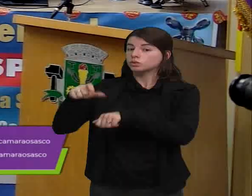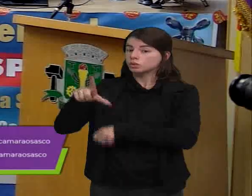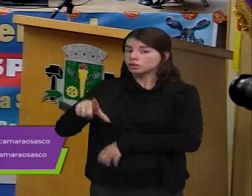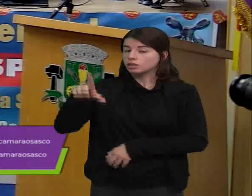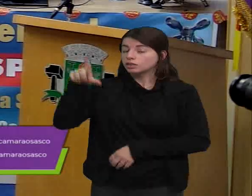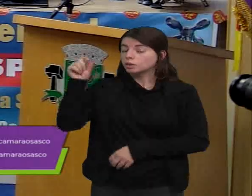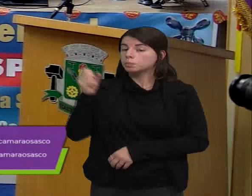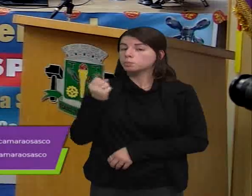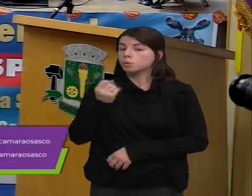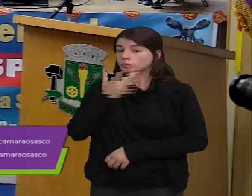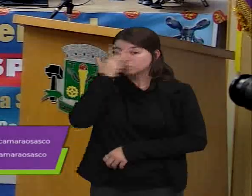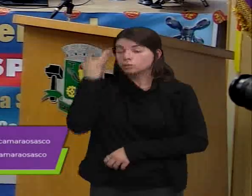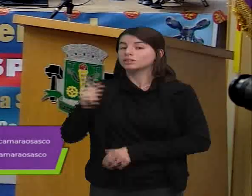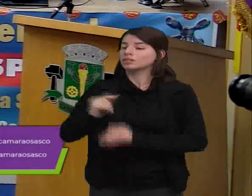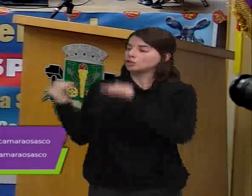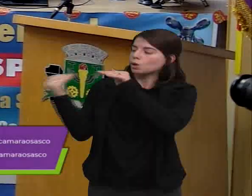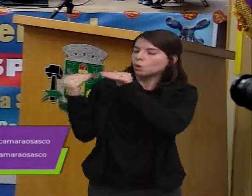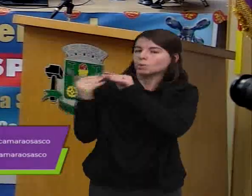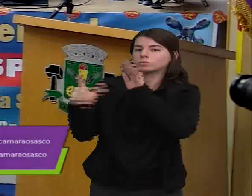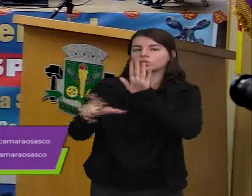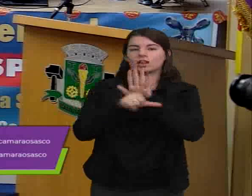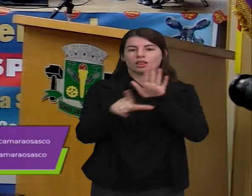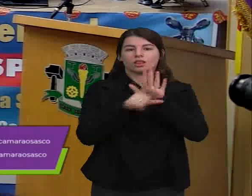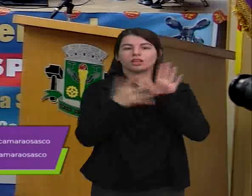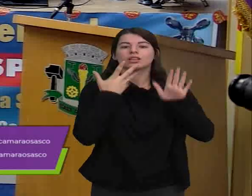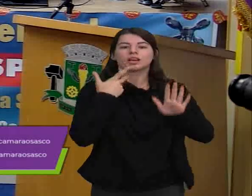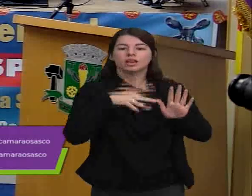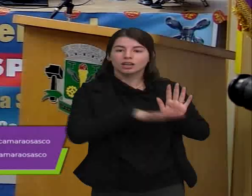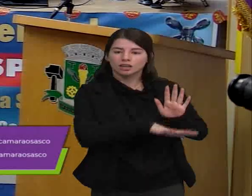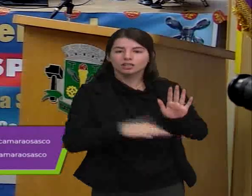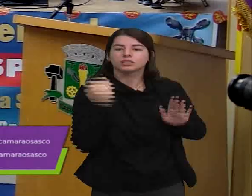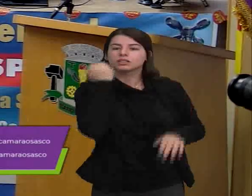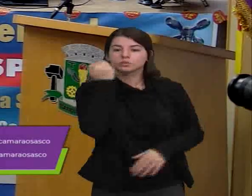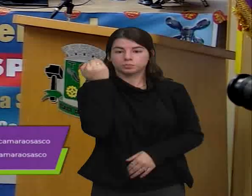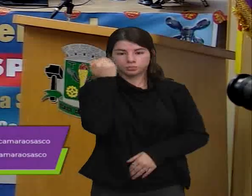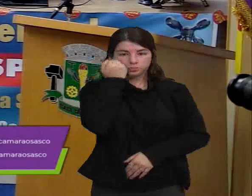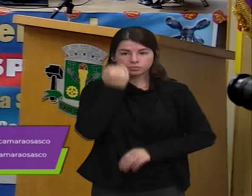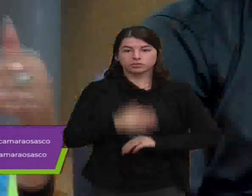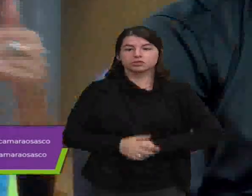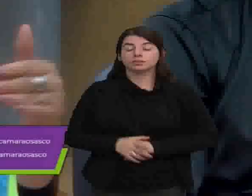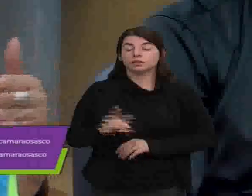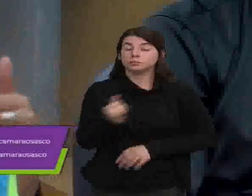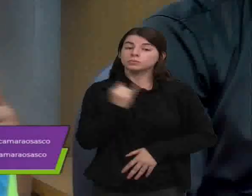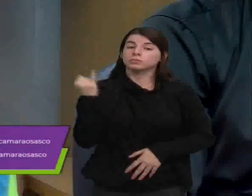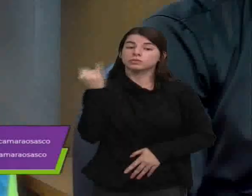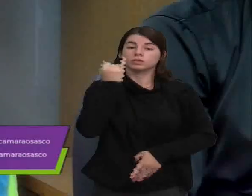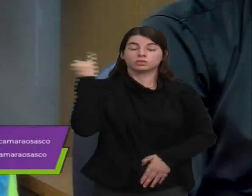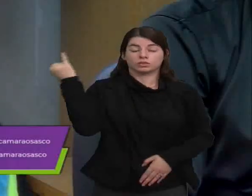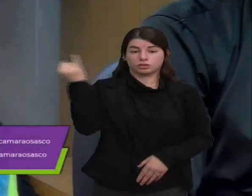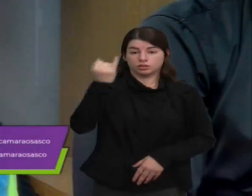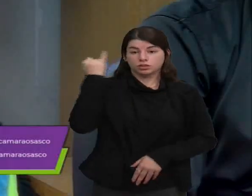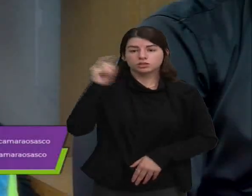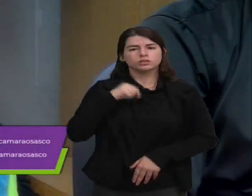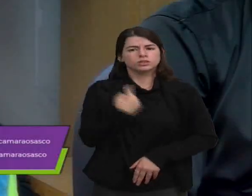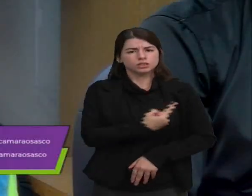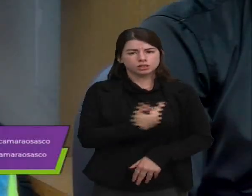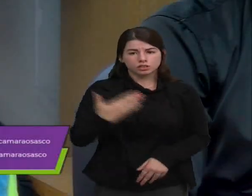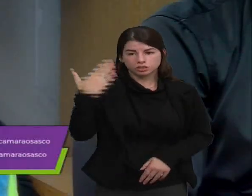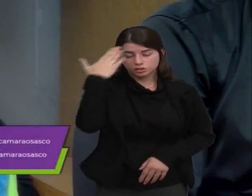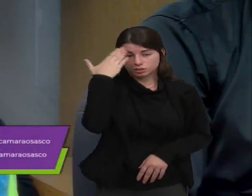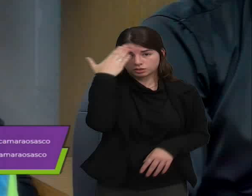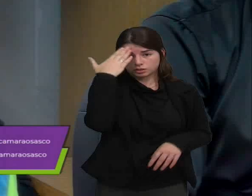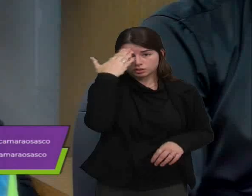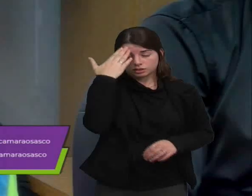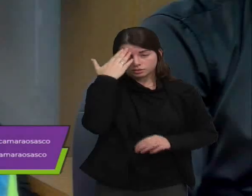com o estatuto da criança e do adolescente hoje eu tive a oportunidade de falar inclusive que assim é importante que as pessoas tenham consciência de